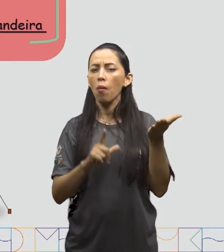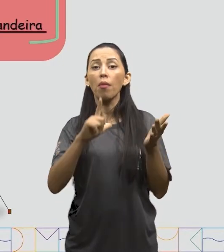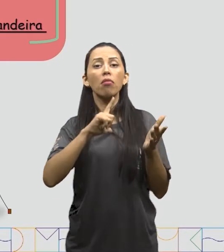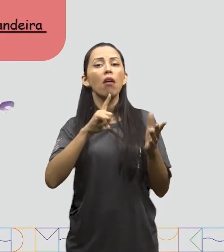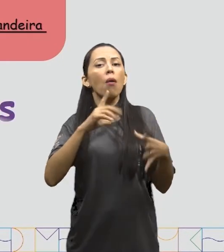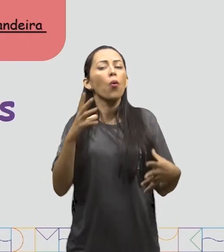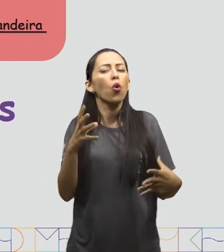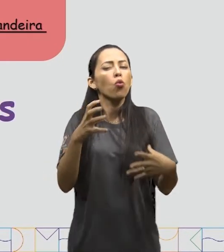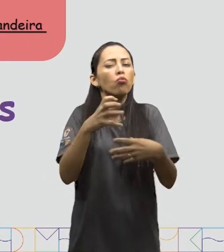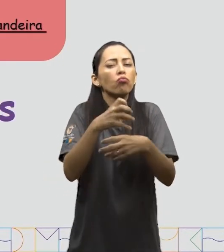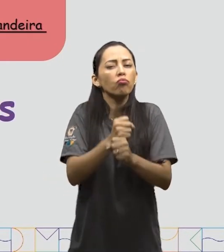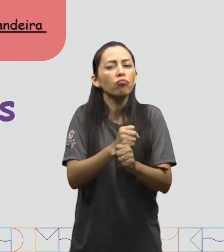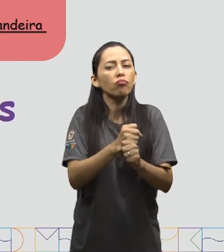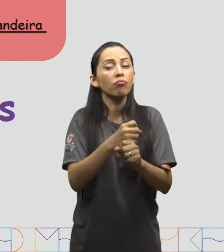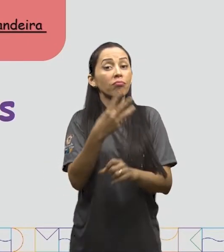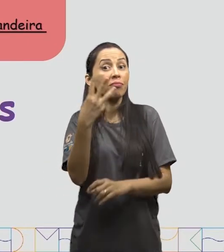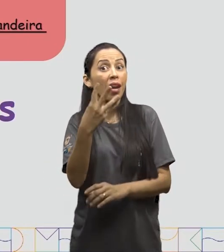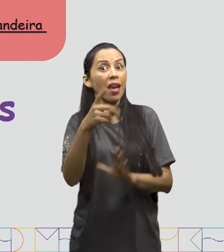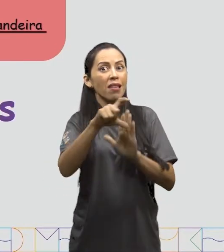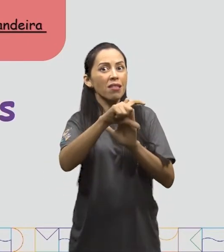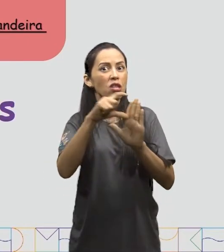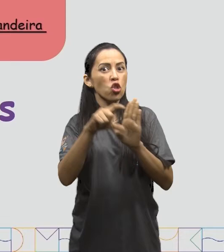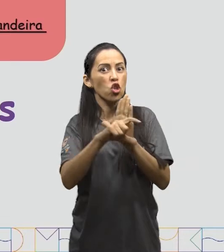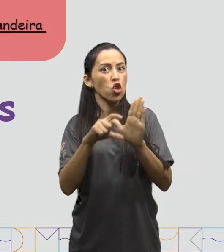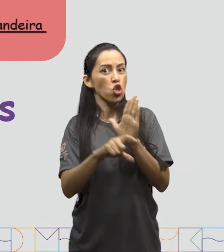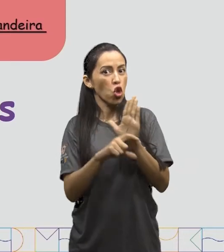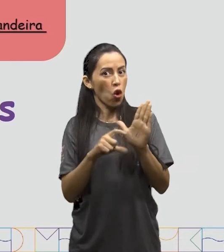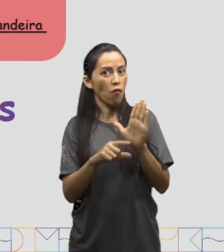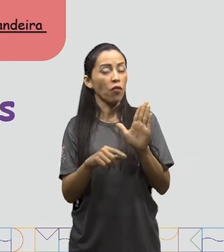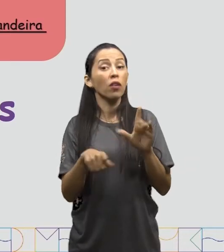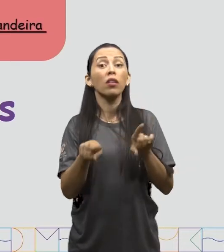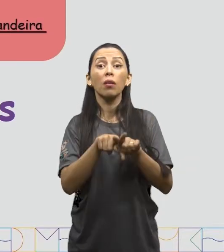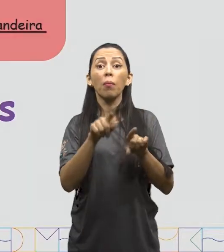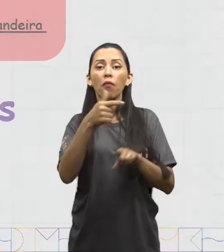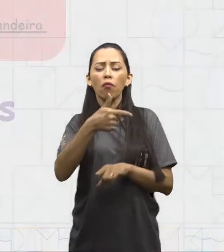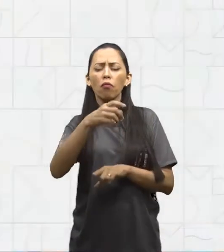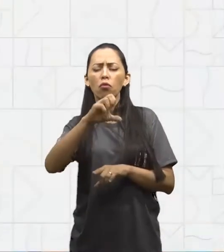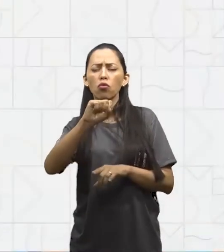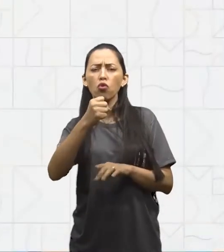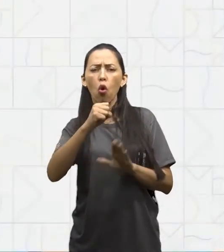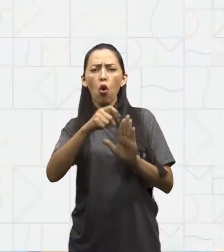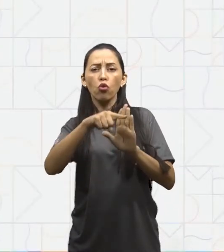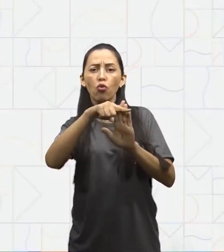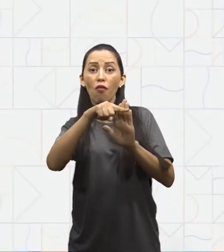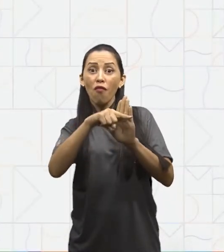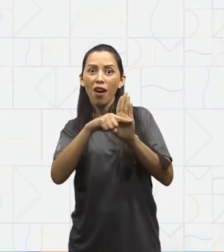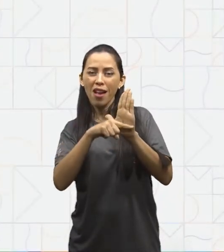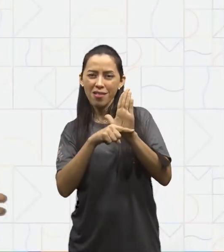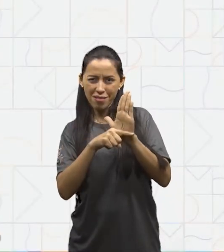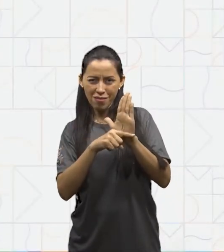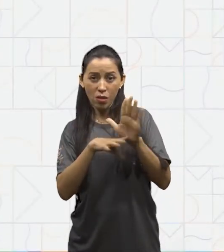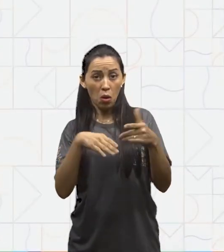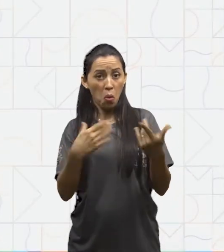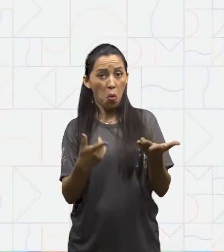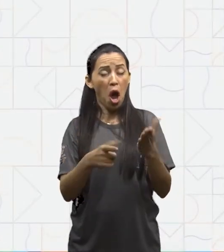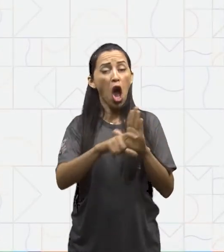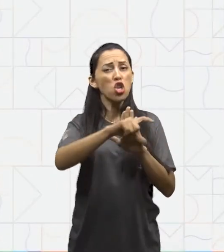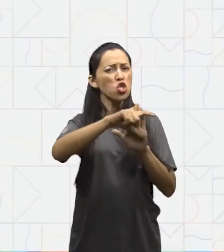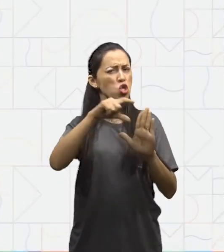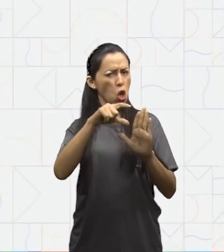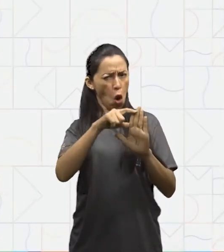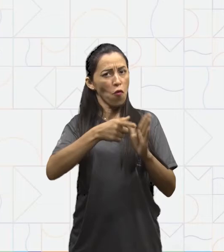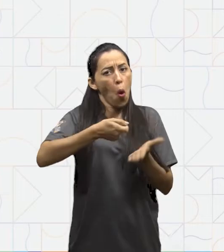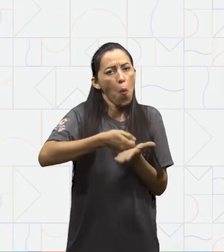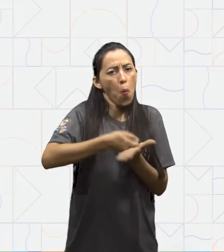o total de 3 estrofes e 28 versos. As estrofes não precisam ter uma